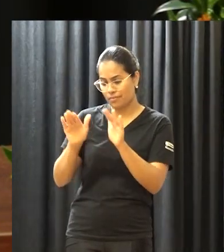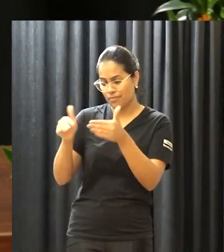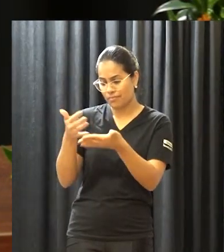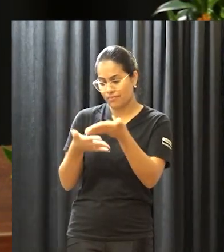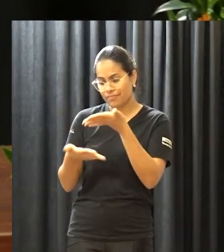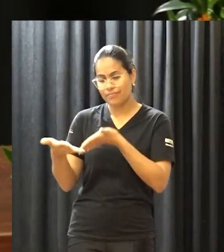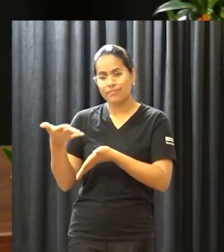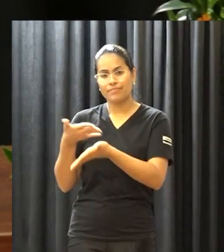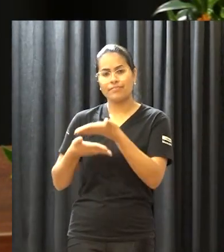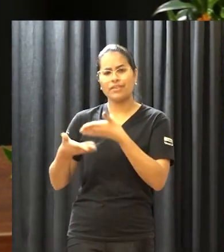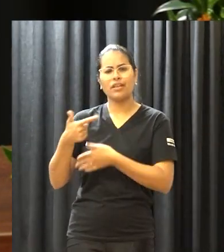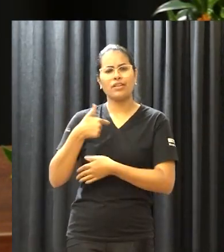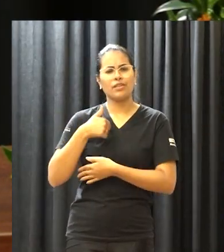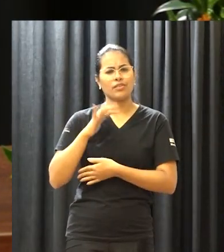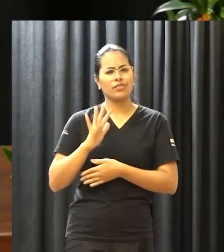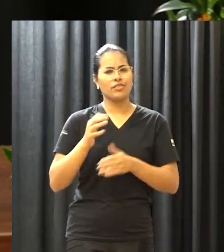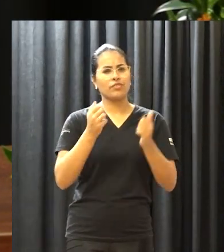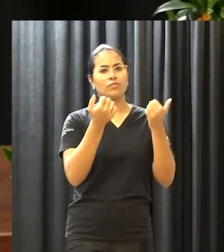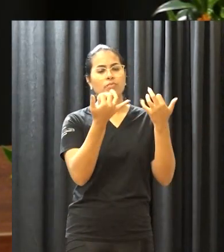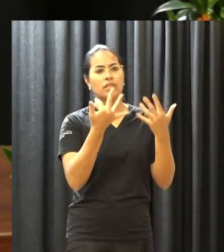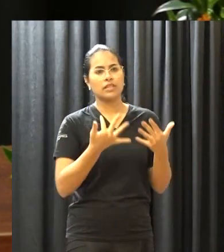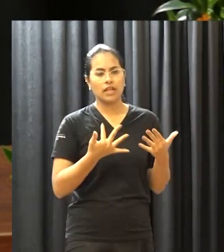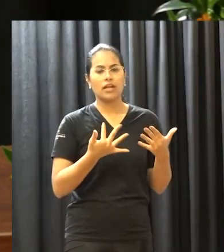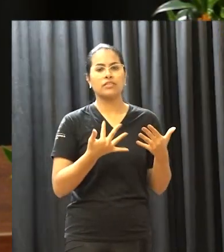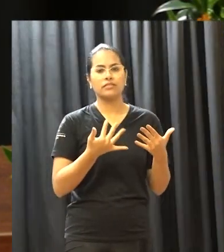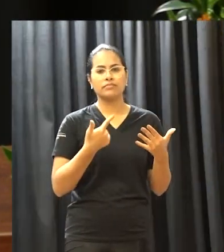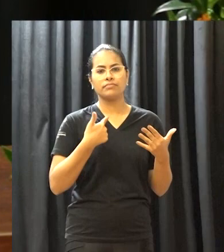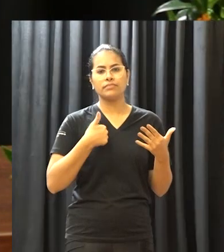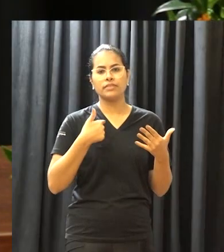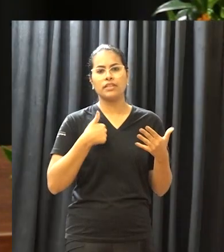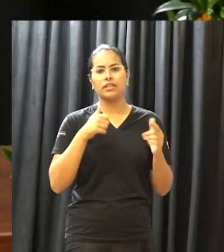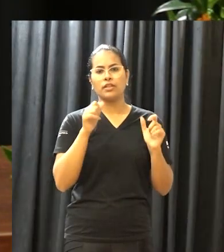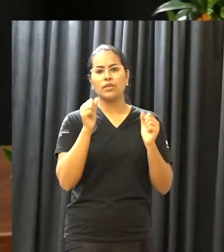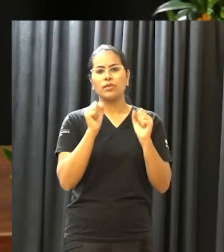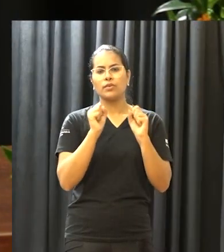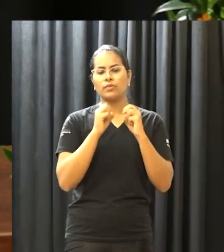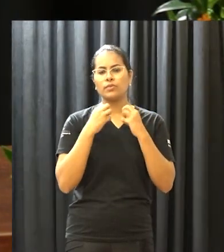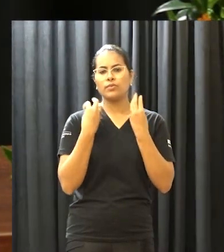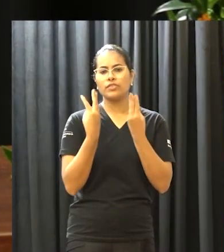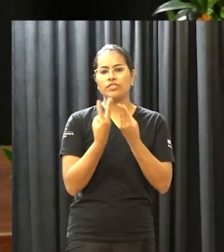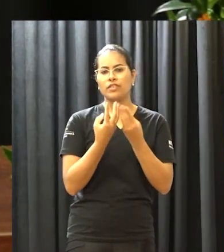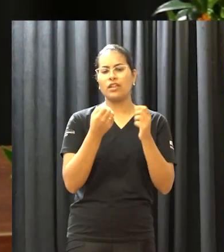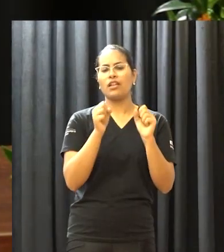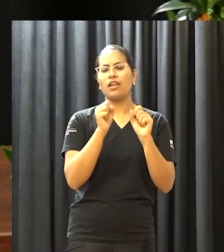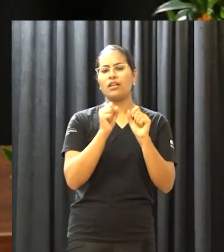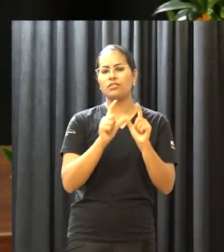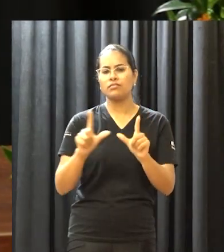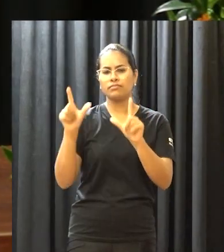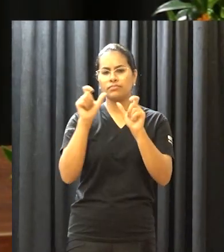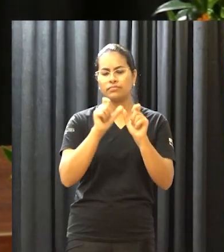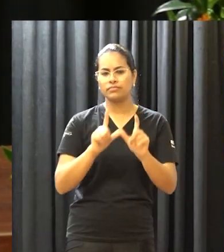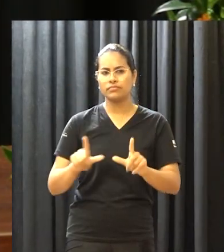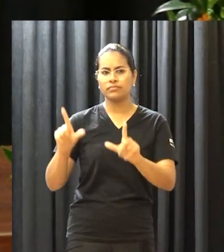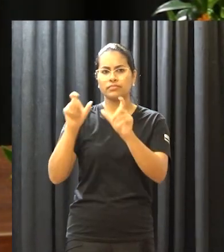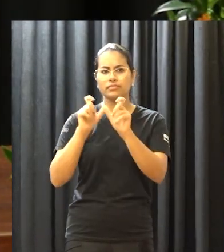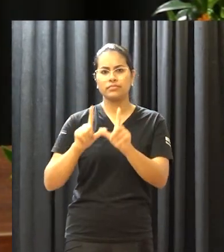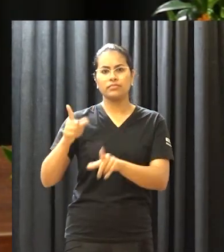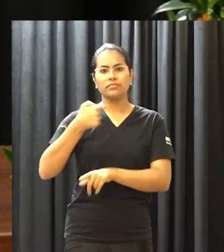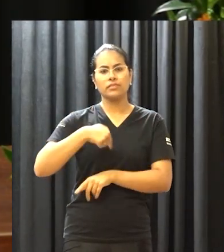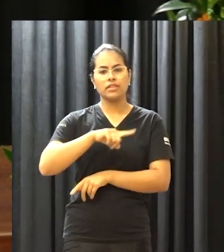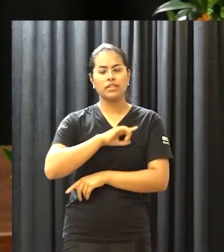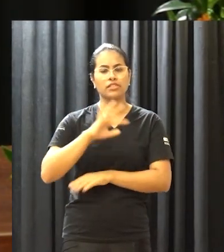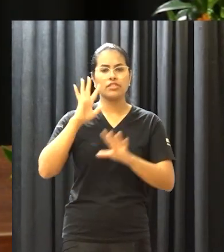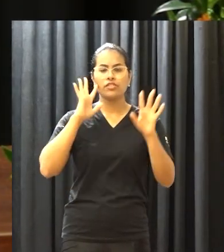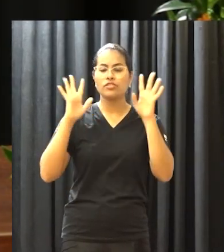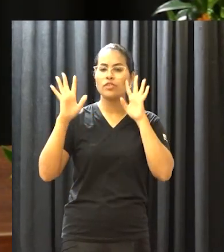estou passando aqui no slide. E a seguir, que é da pensar esses autorretratos como narrativas, e a